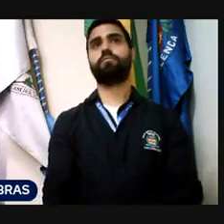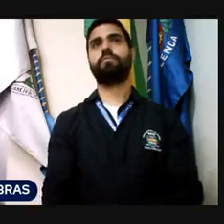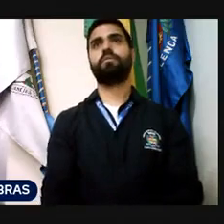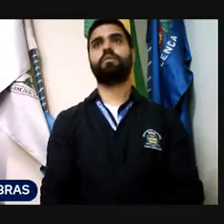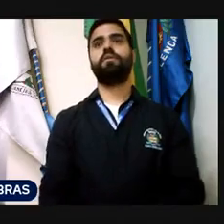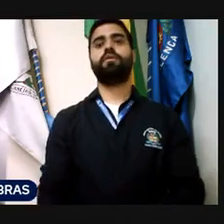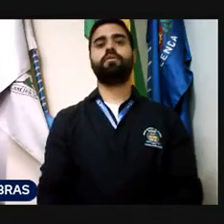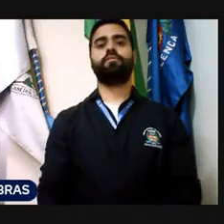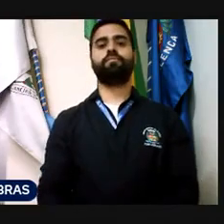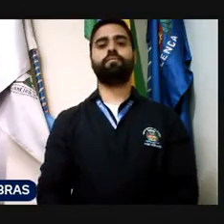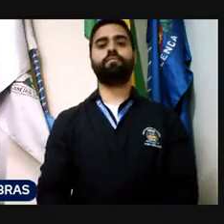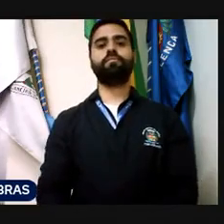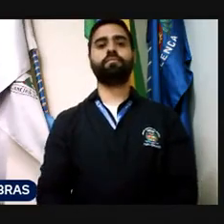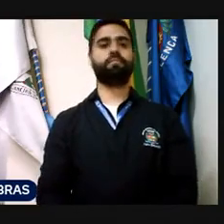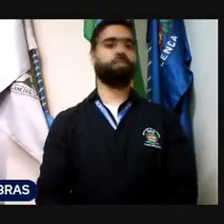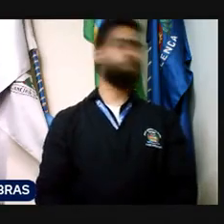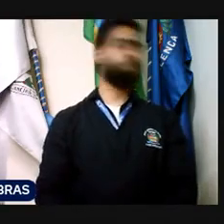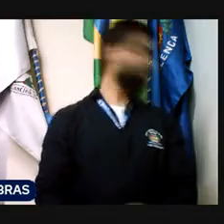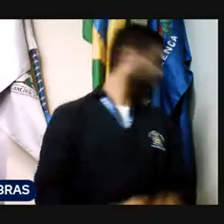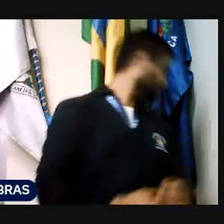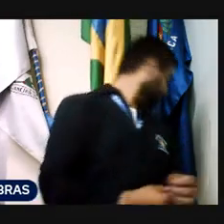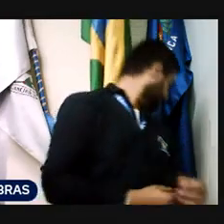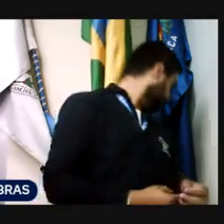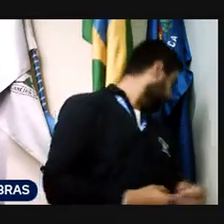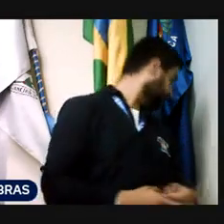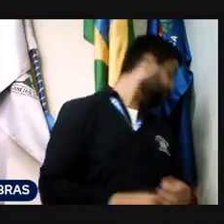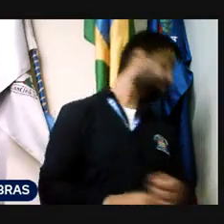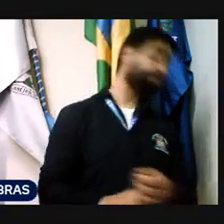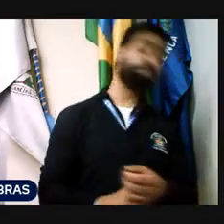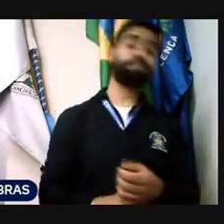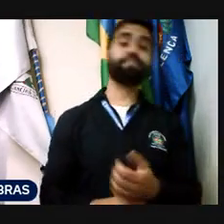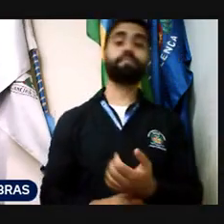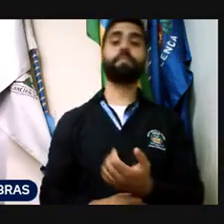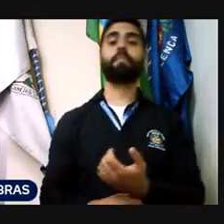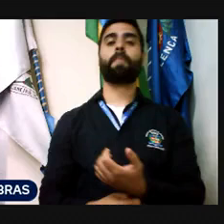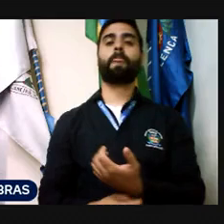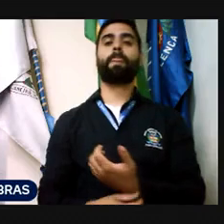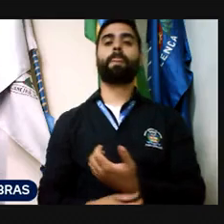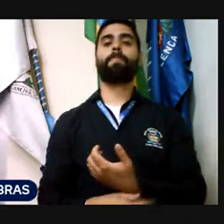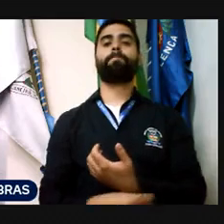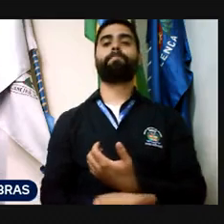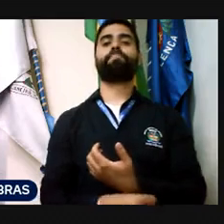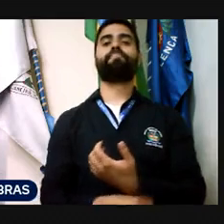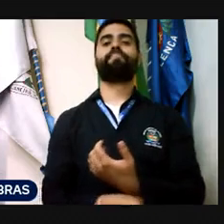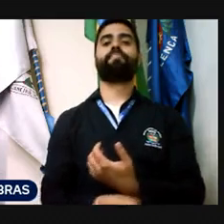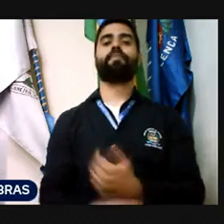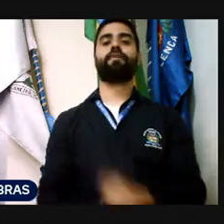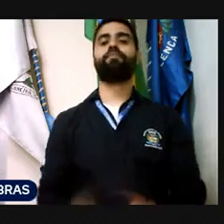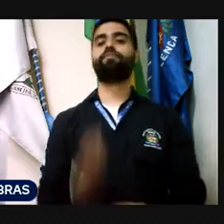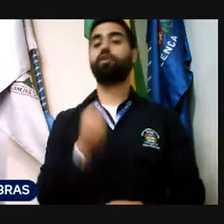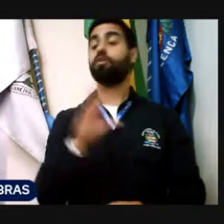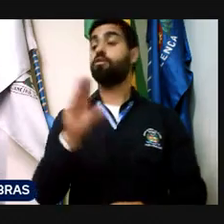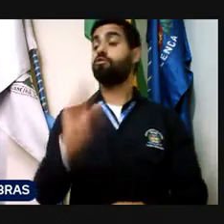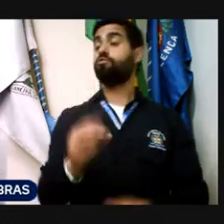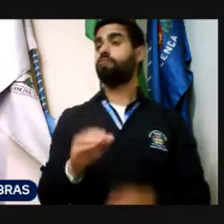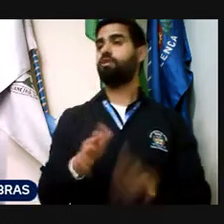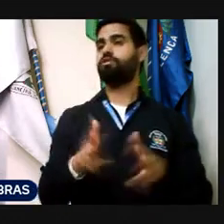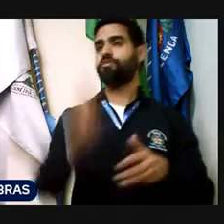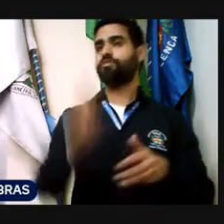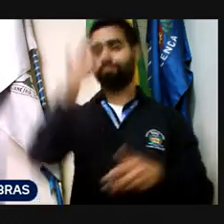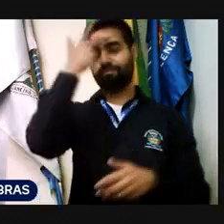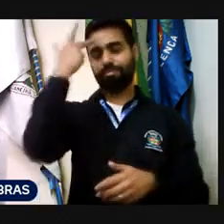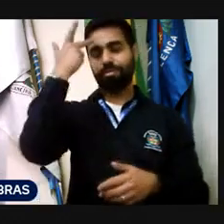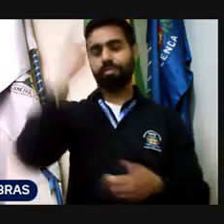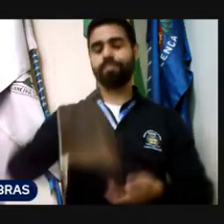Boa noite, presidente. Boa noite, mesa. Boa noite, nobres colegas, a todos que nos assistem pela